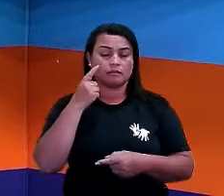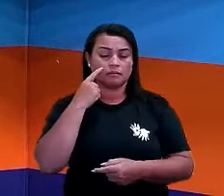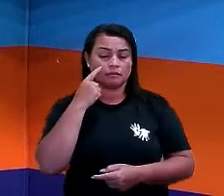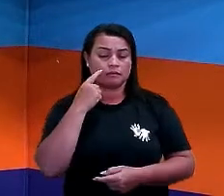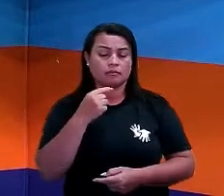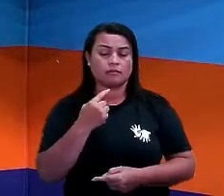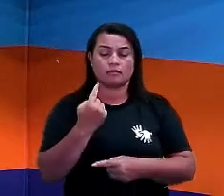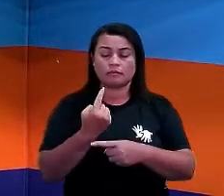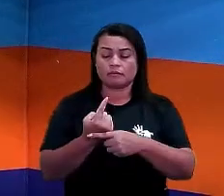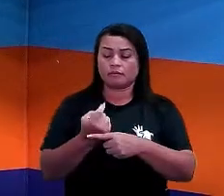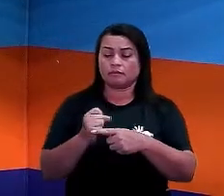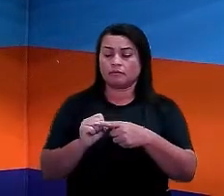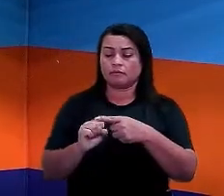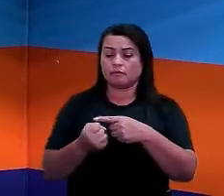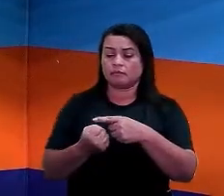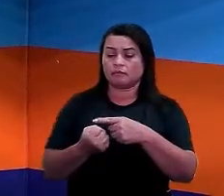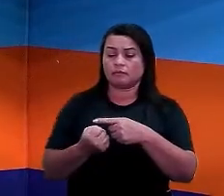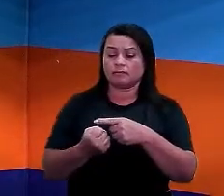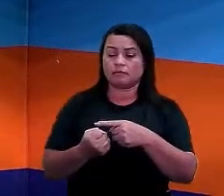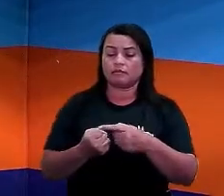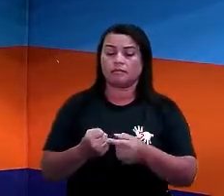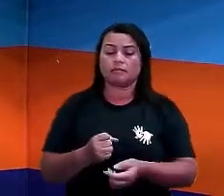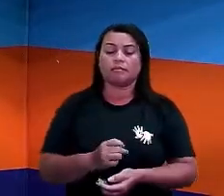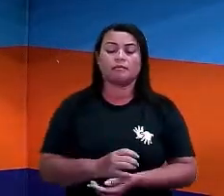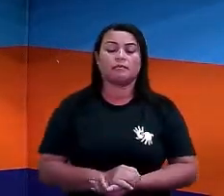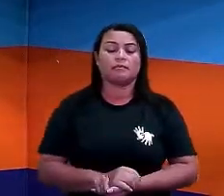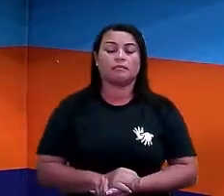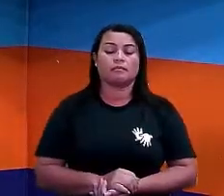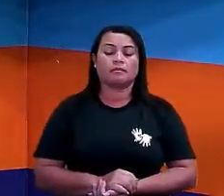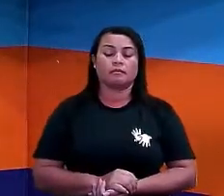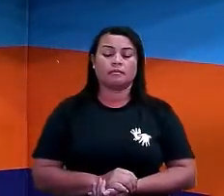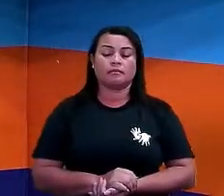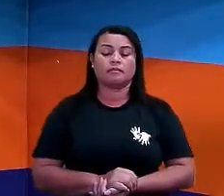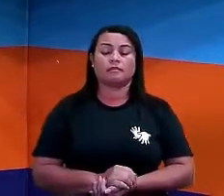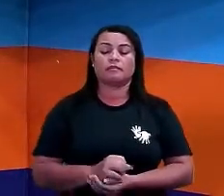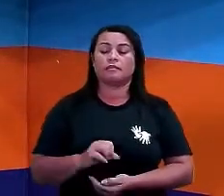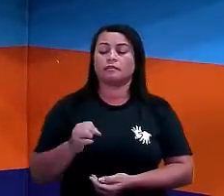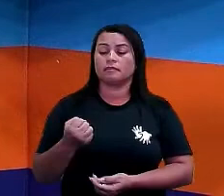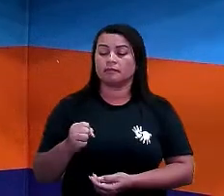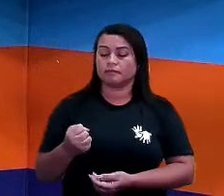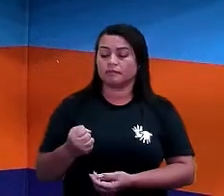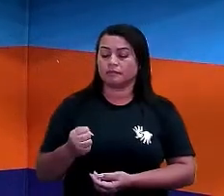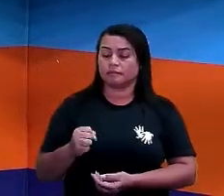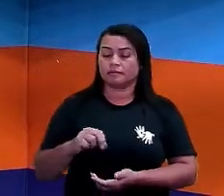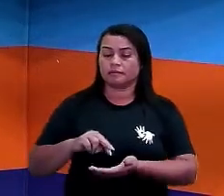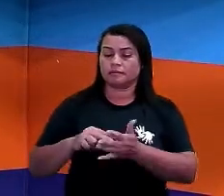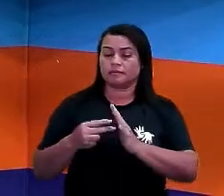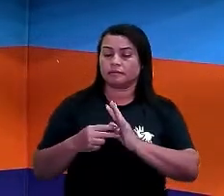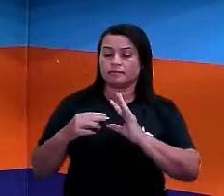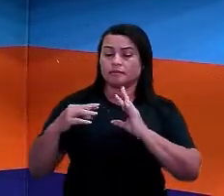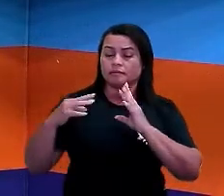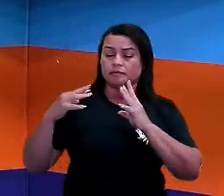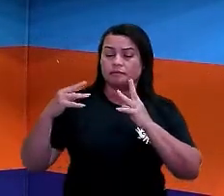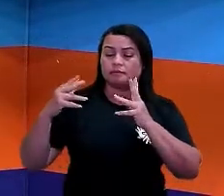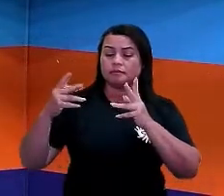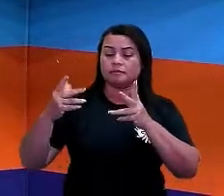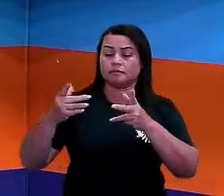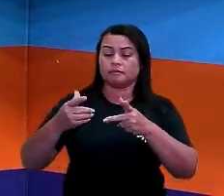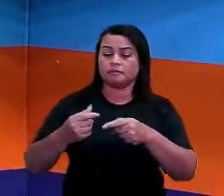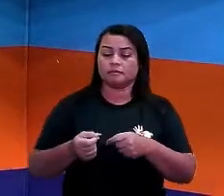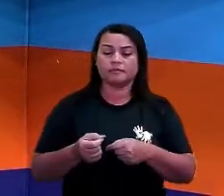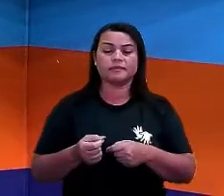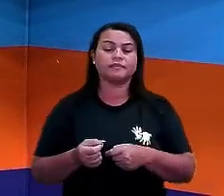fica? Fica 1/8, tá? O 8, que representa a quantidade total